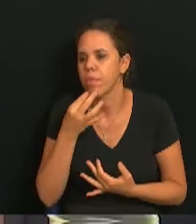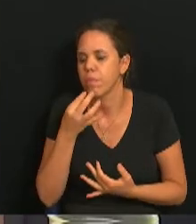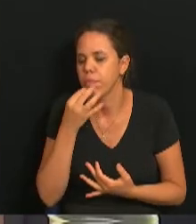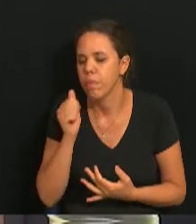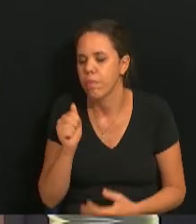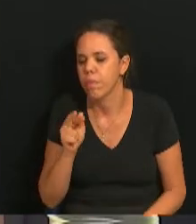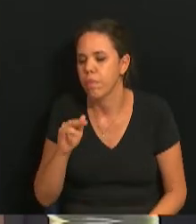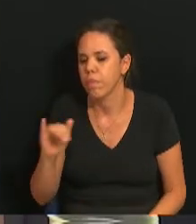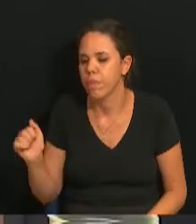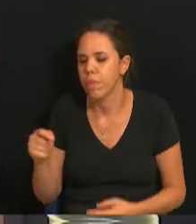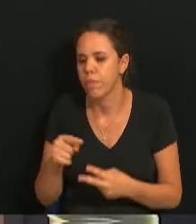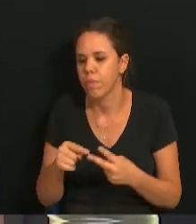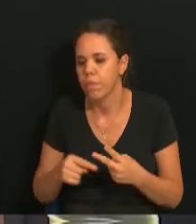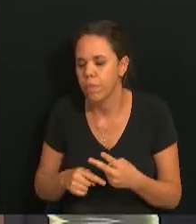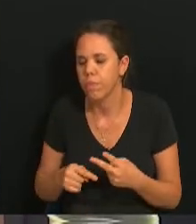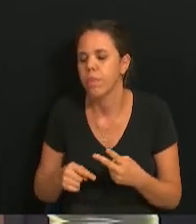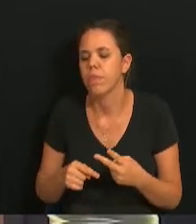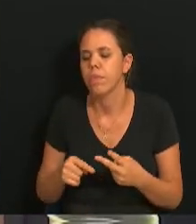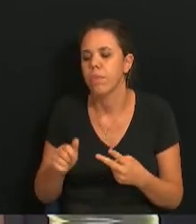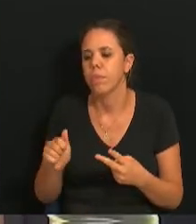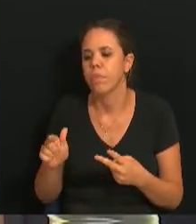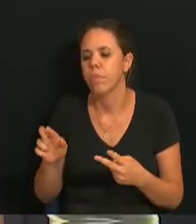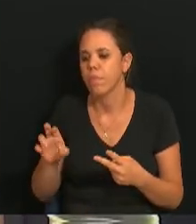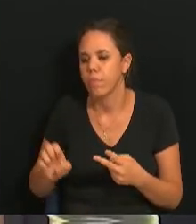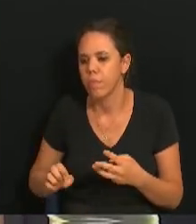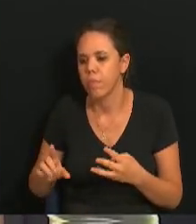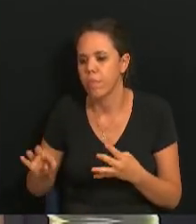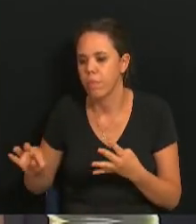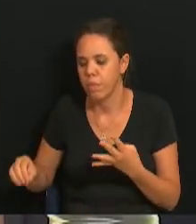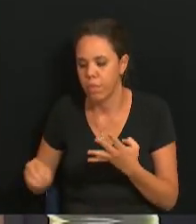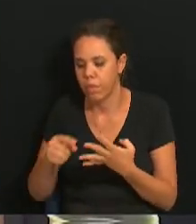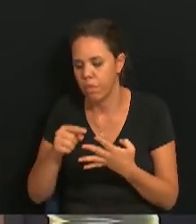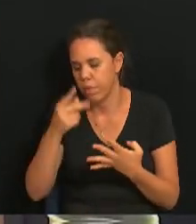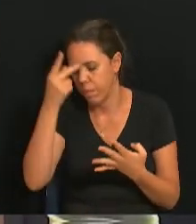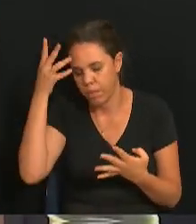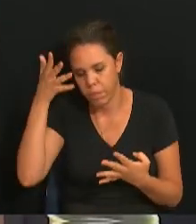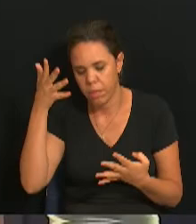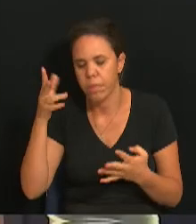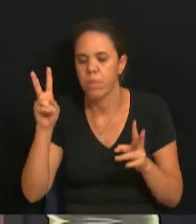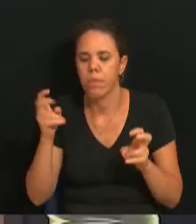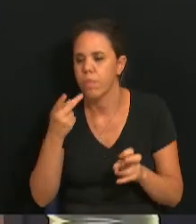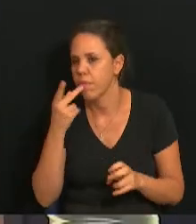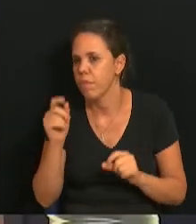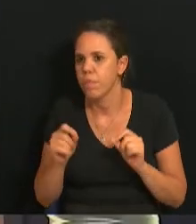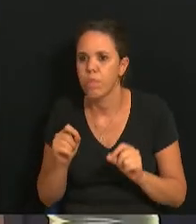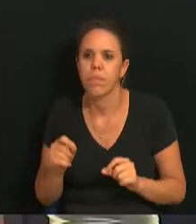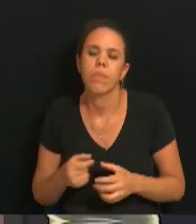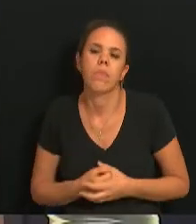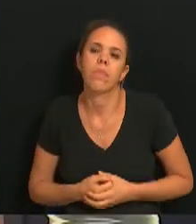Andréia Gonçalves, foi falas no sentido de que